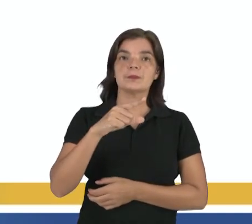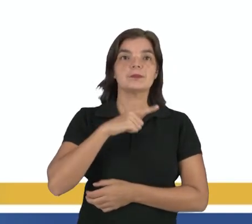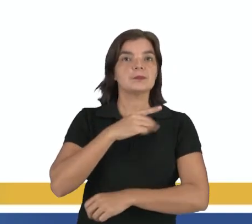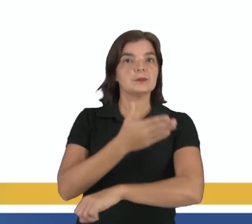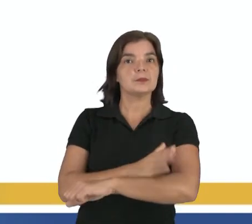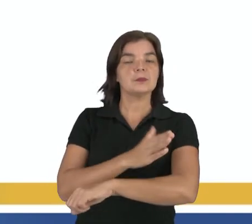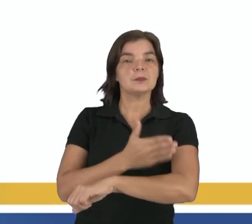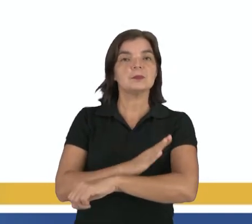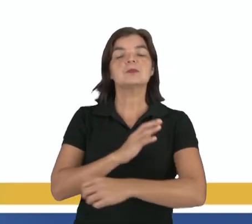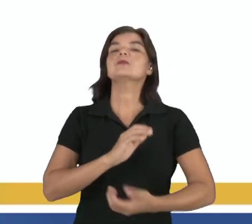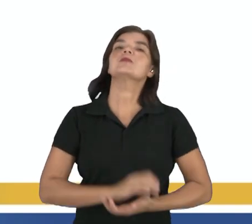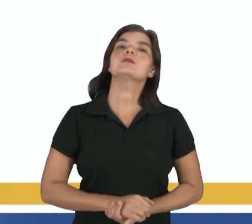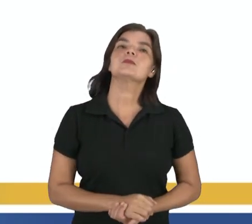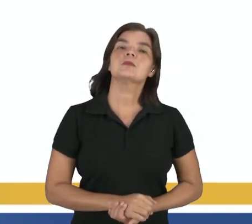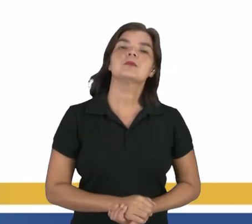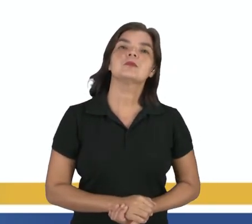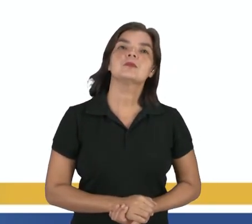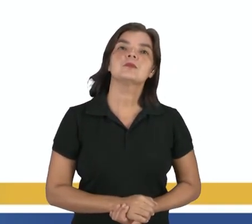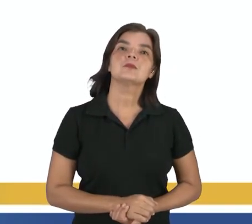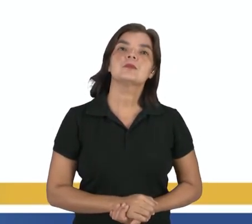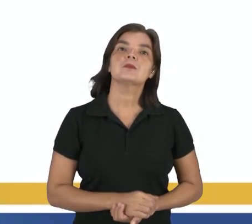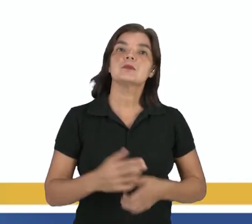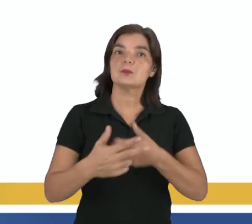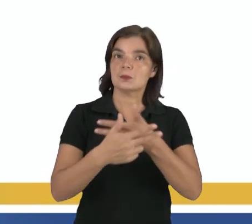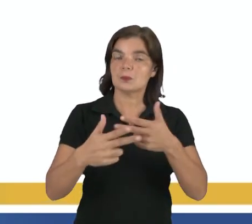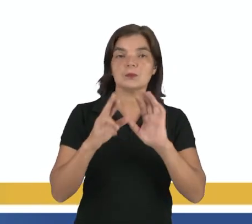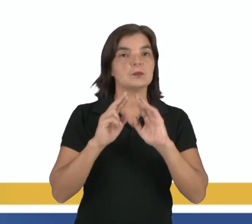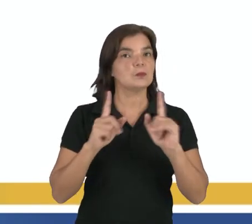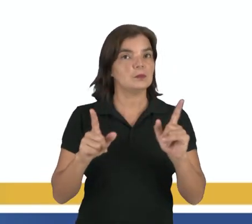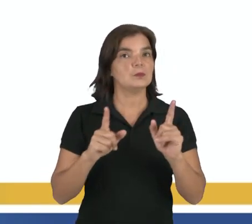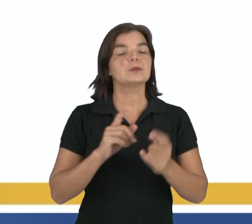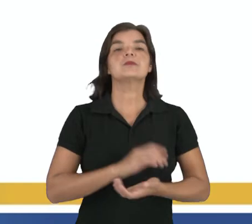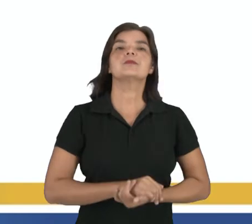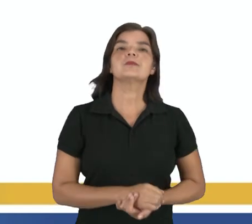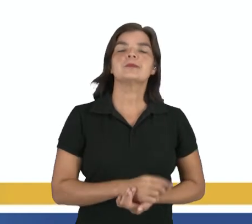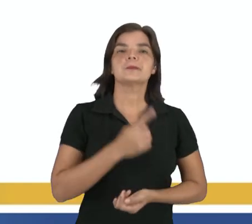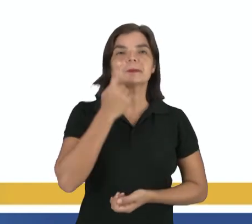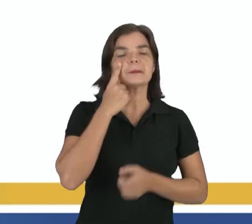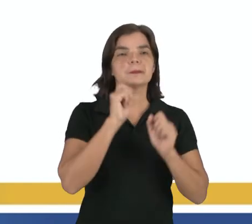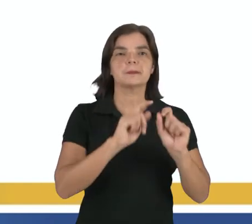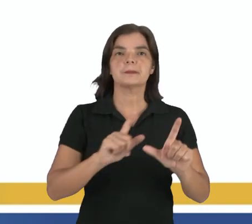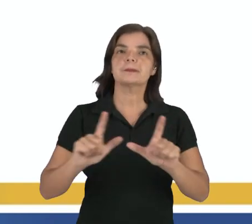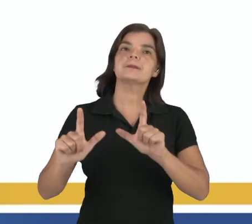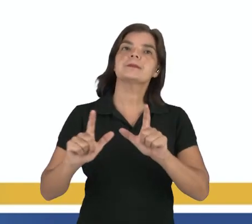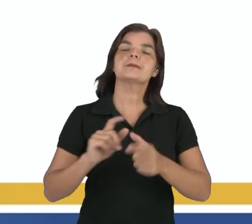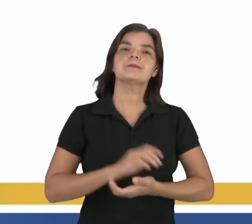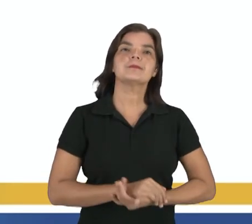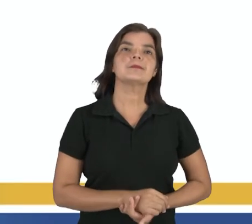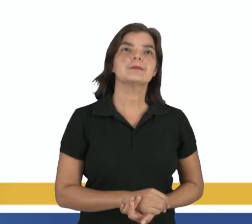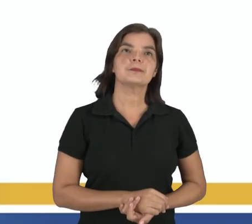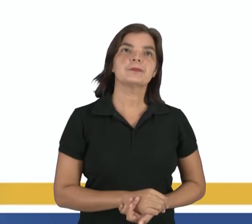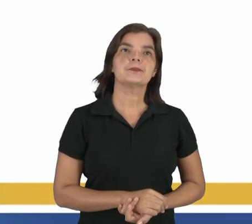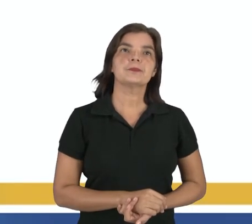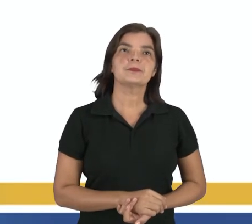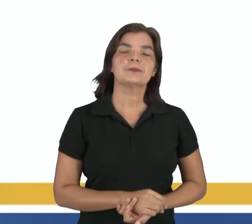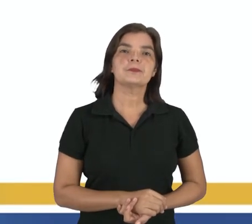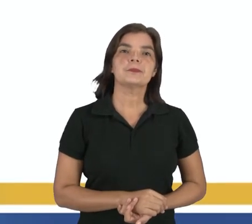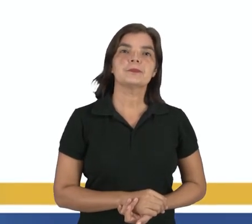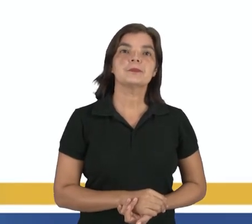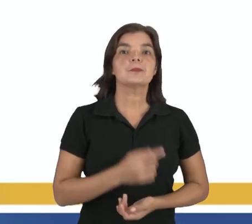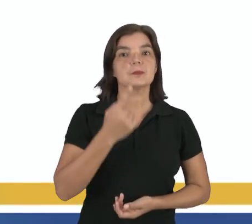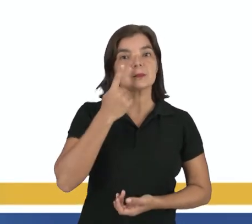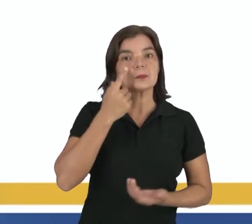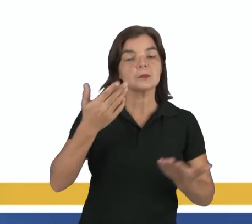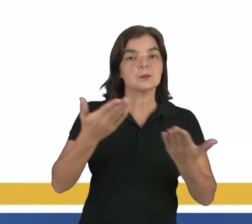na prática algumas situações diferenciadas. Então acompanhe comigo mais uma vez o material.